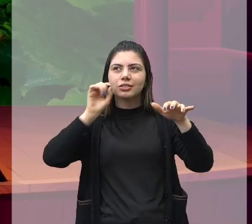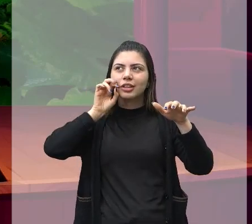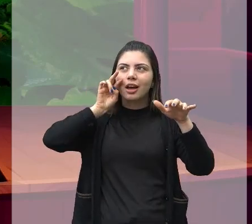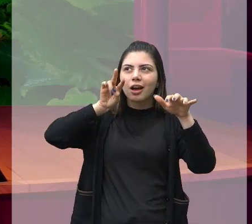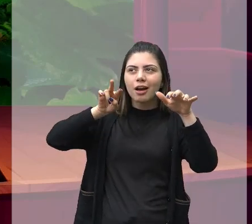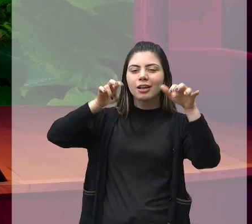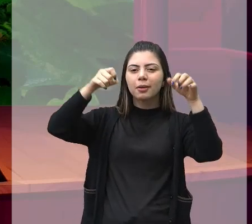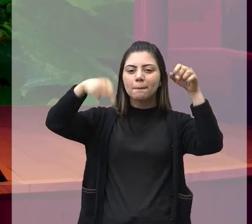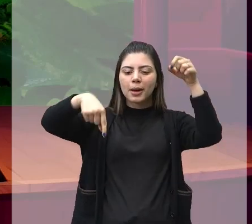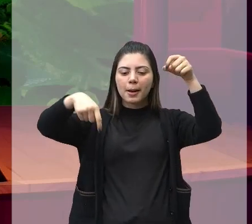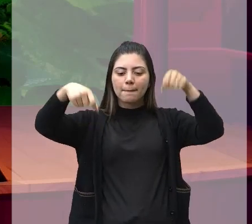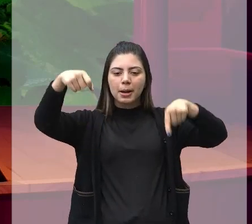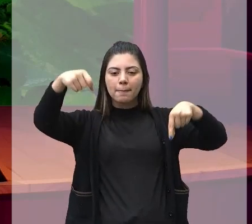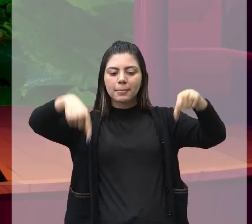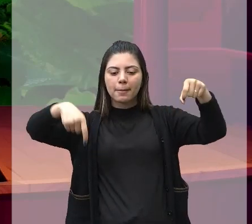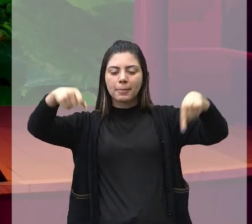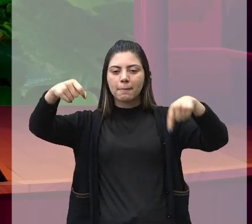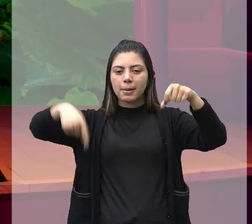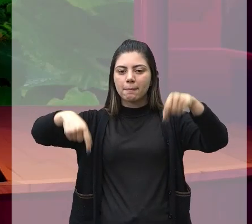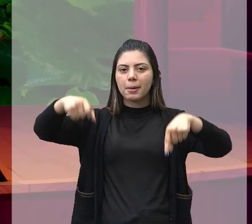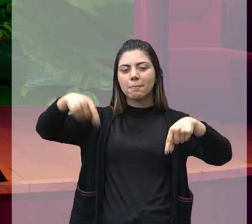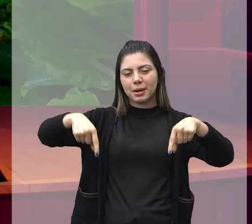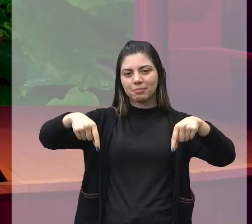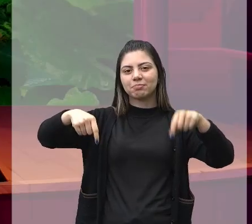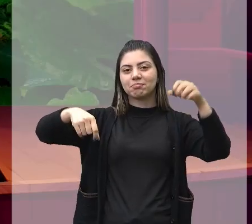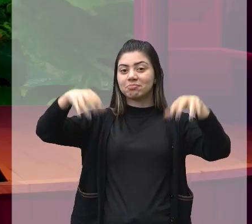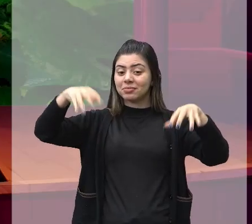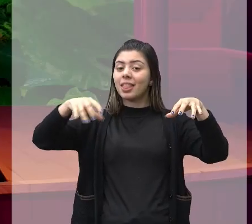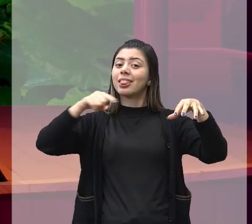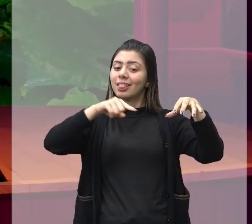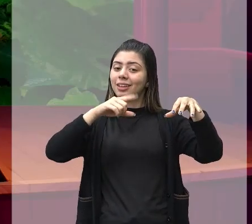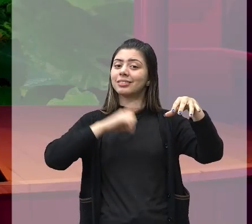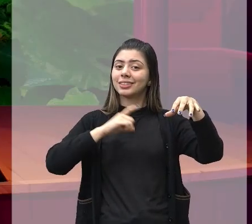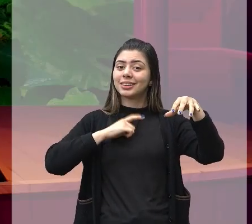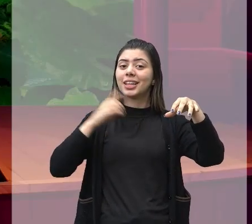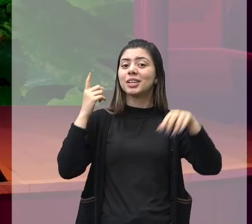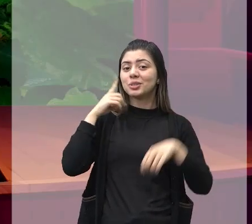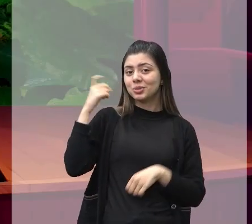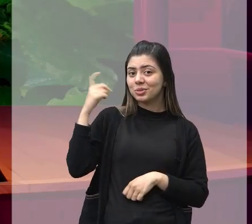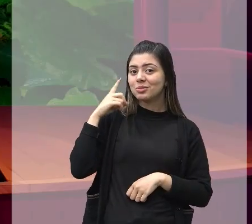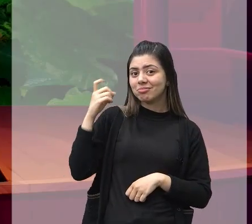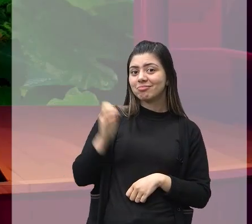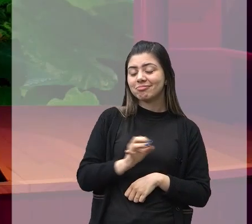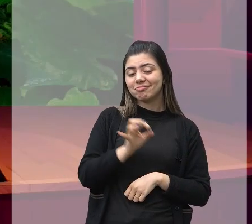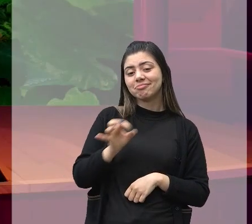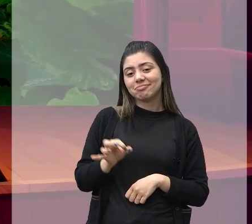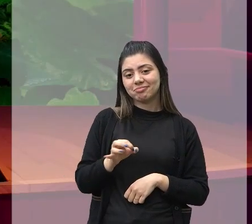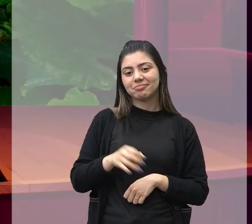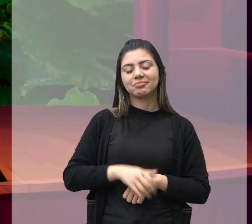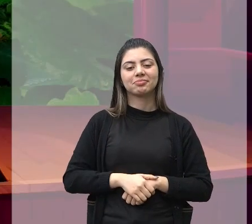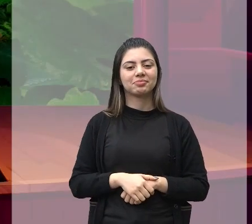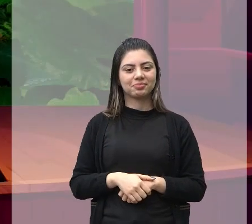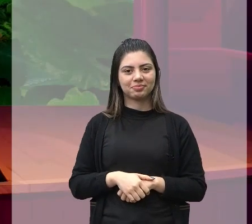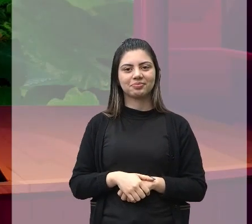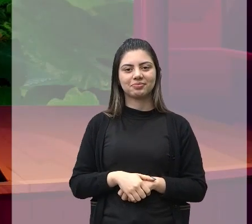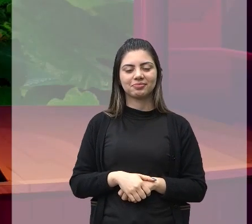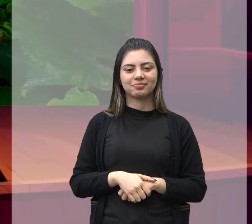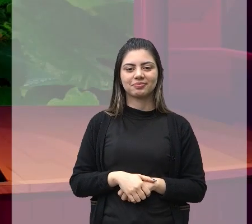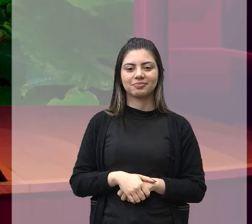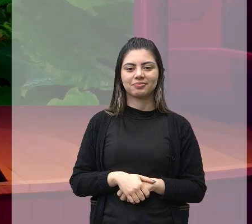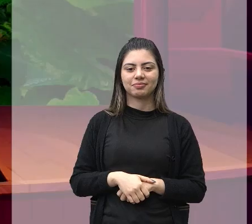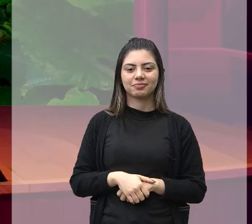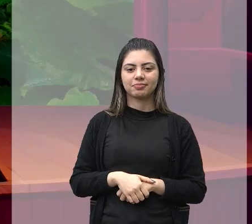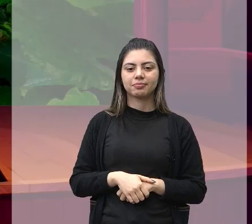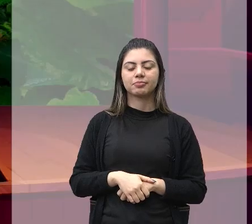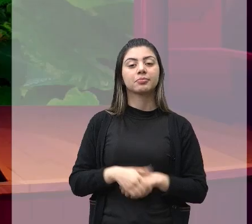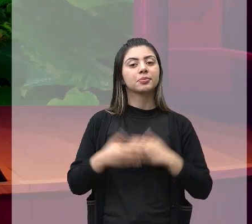gotinha? Não, mas o som da chuva já nos remete à ideia de que está